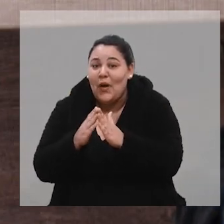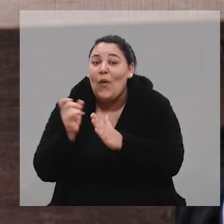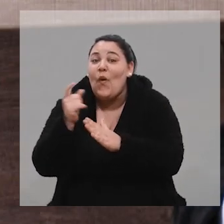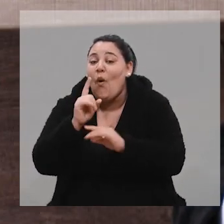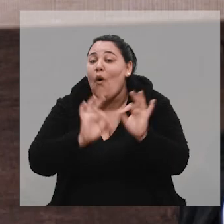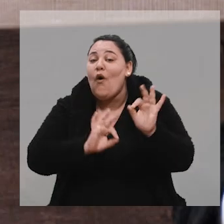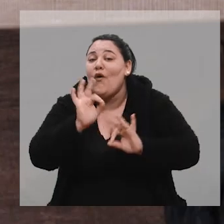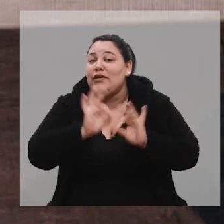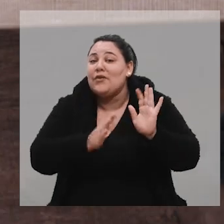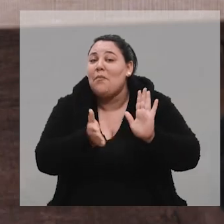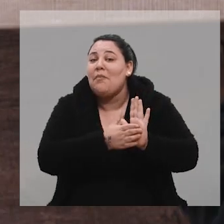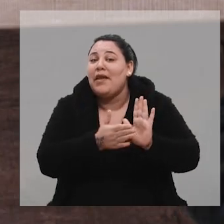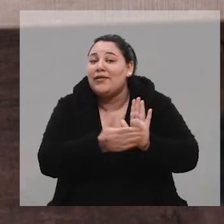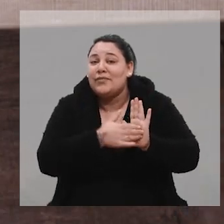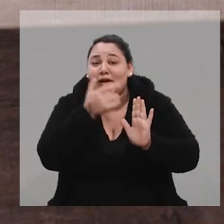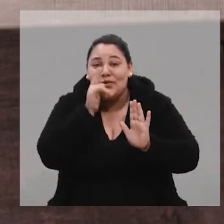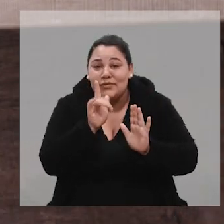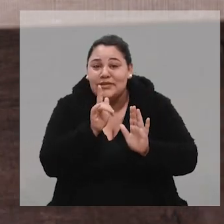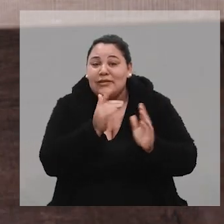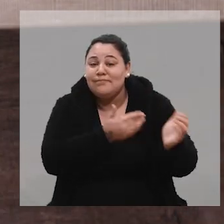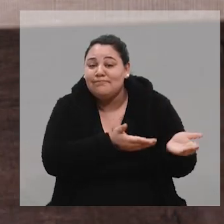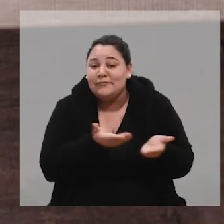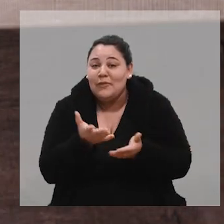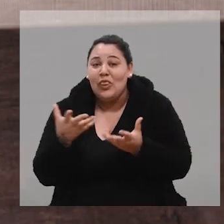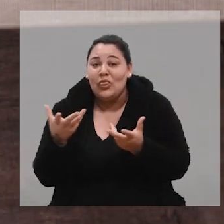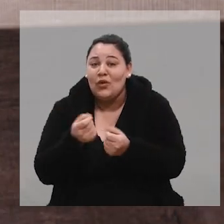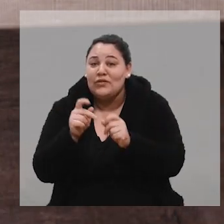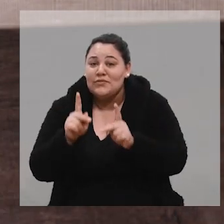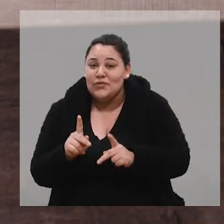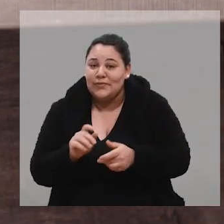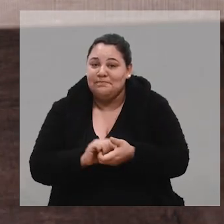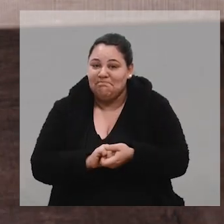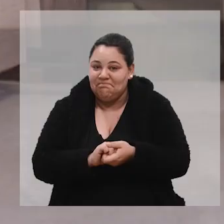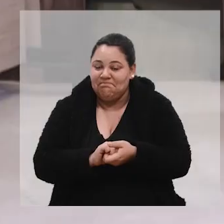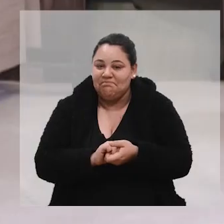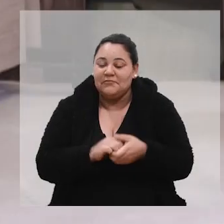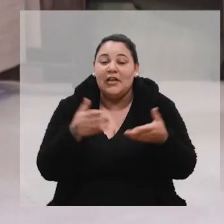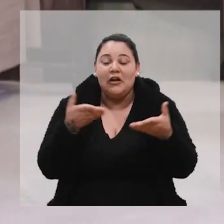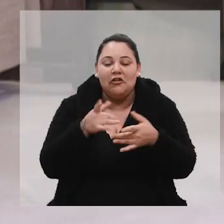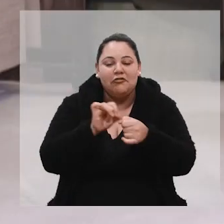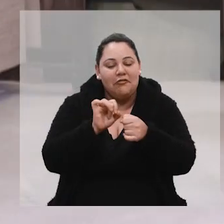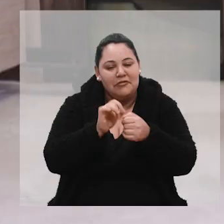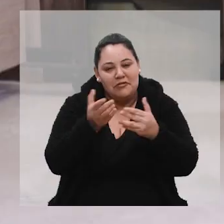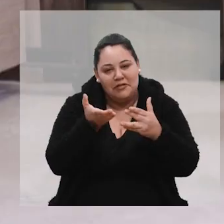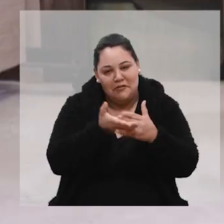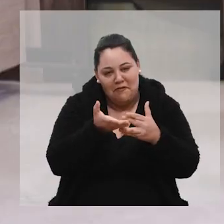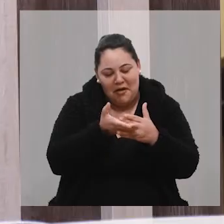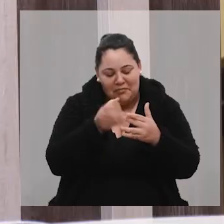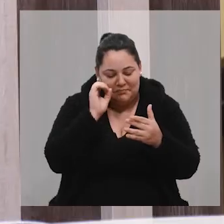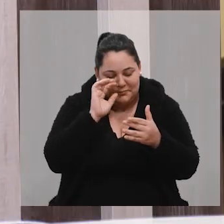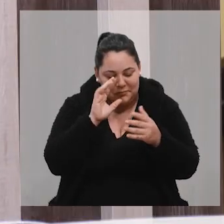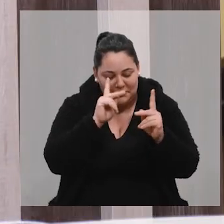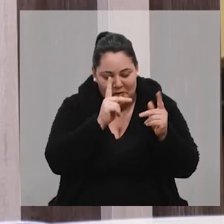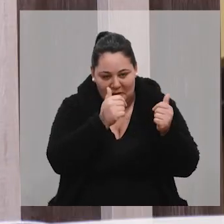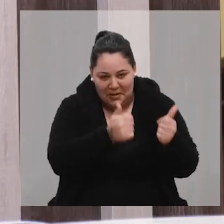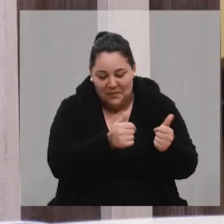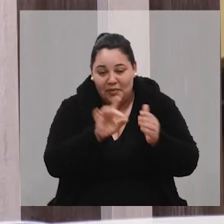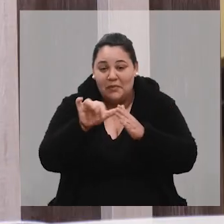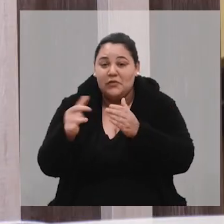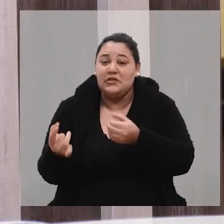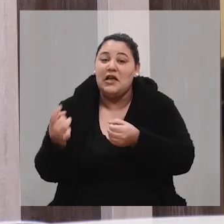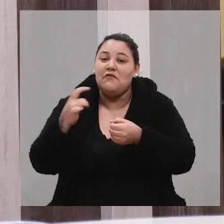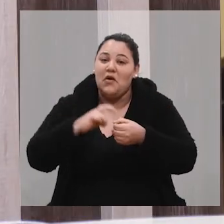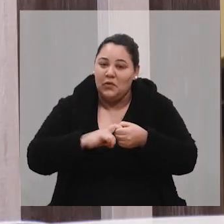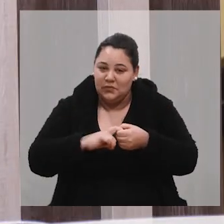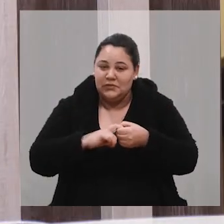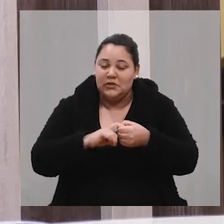o planejamento para que a gente possa receber essas pessoas aqui. Vereador Fius, nós vamos fazer uma pausa para um breve intervalo e